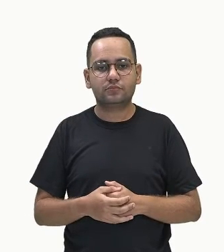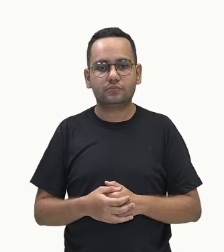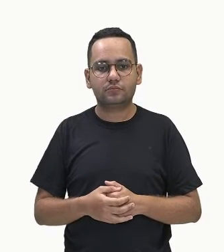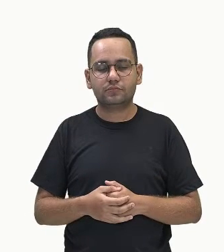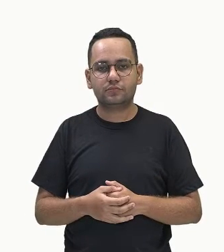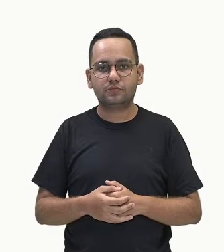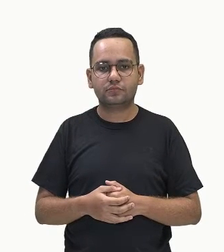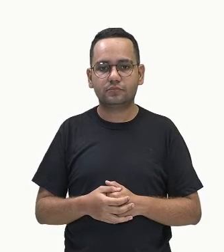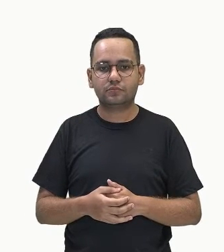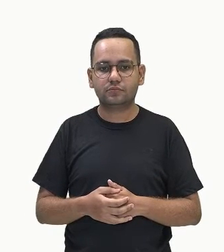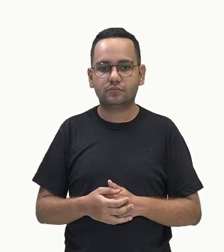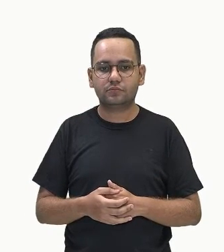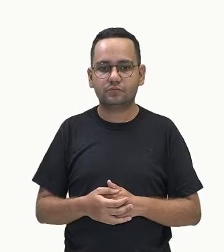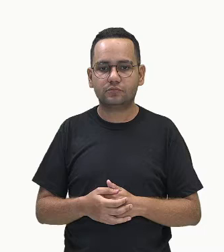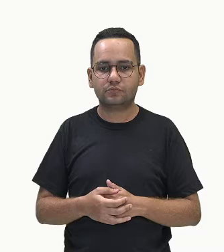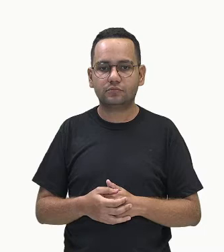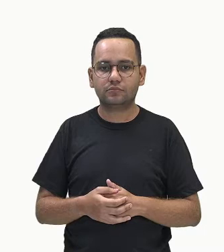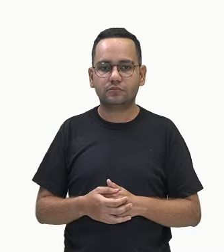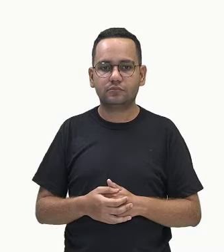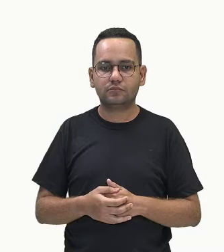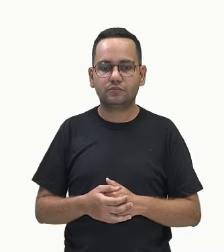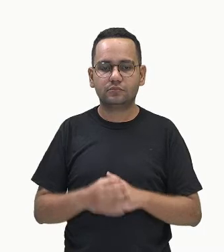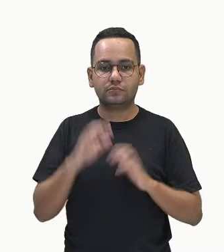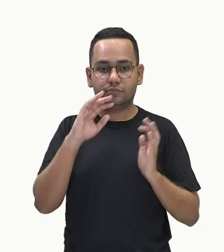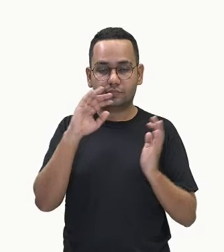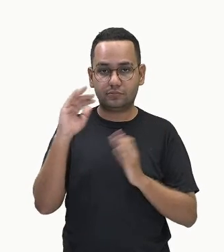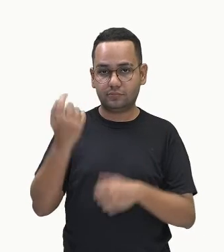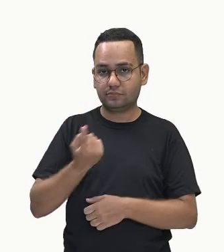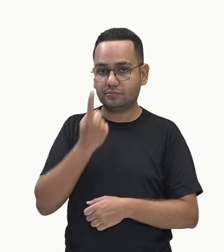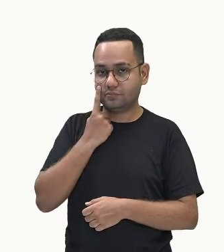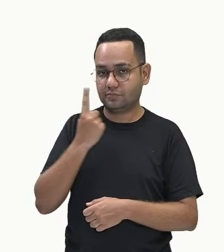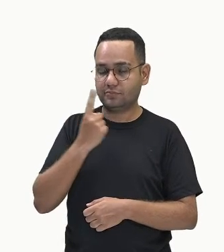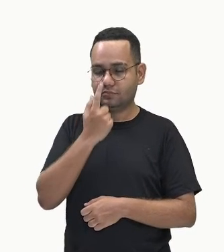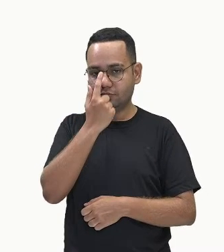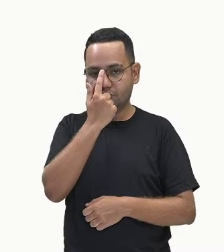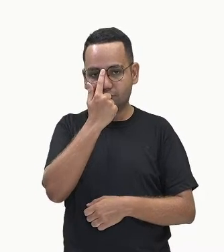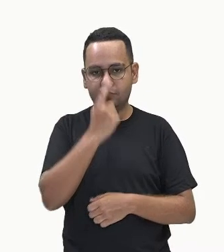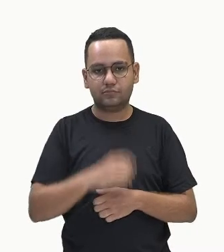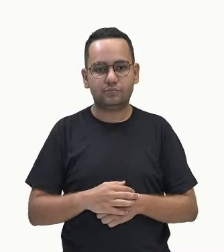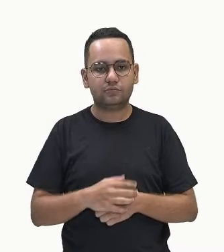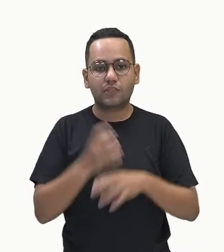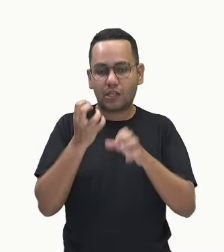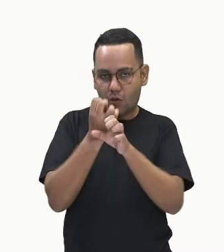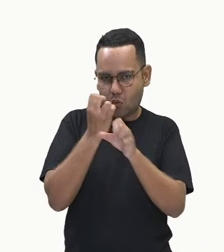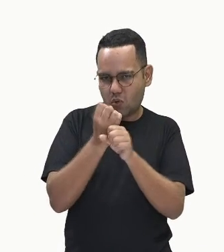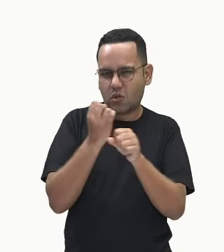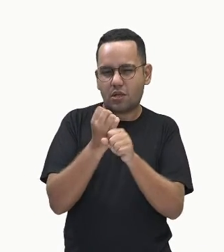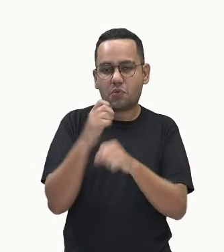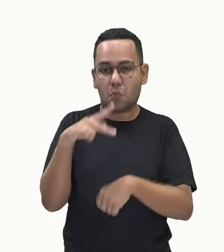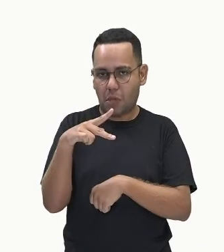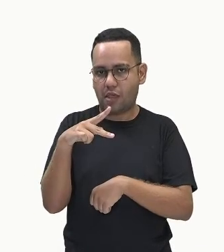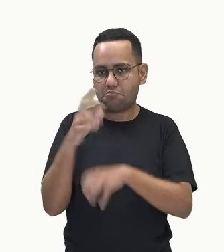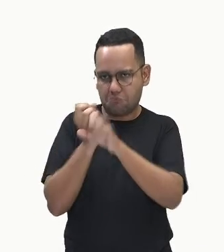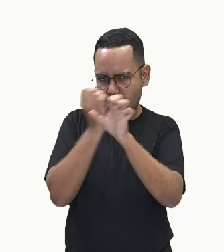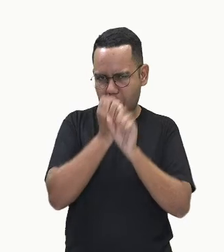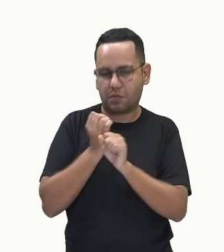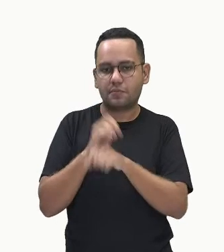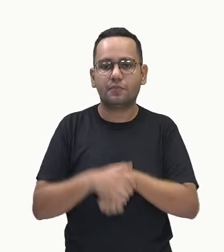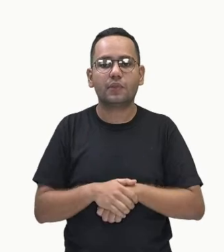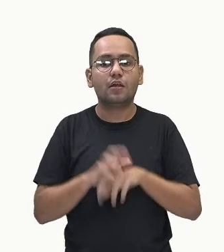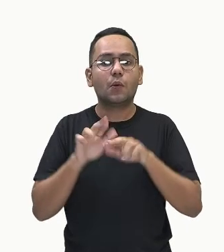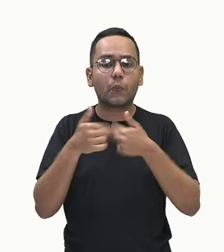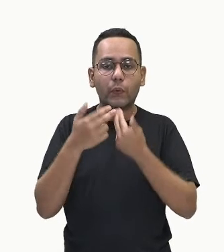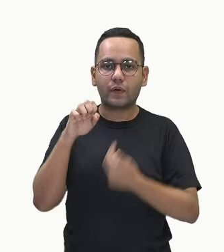aqui as nossas observações. Começando aí, ó. Então, nós calculamos o perímetro, sabemos que um eneágono possui